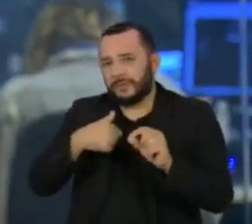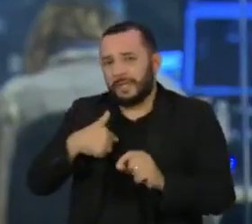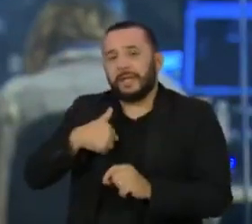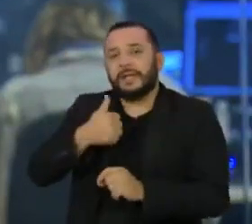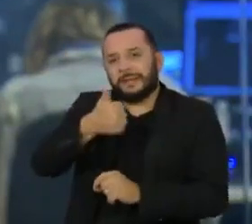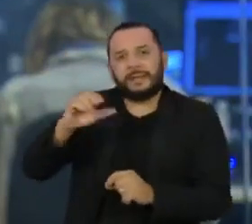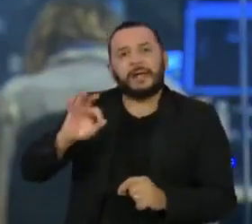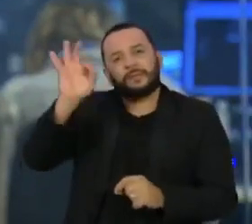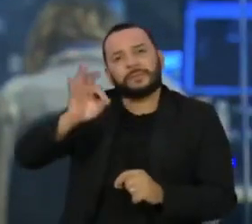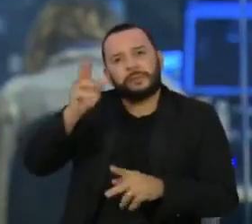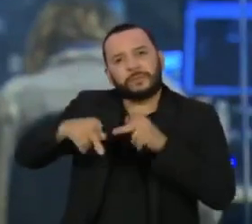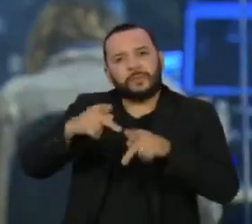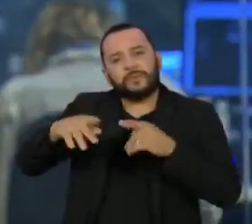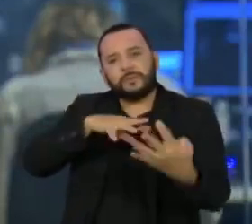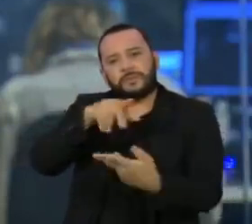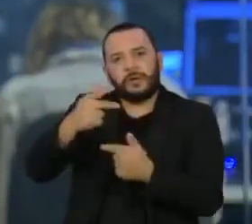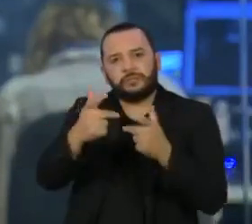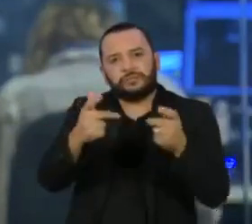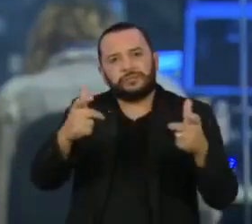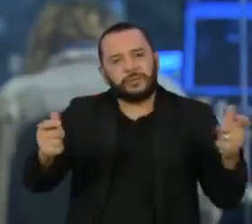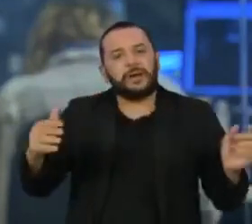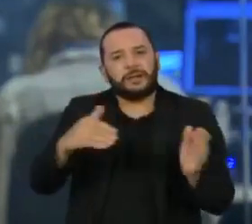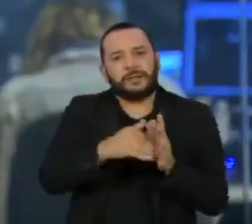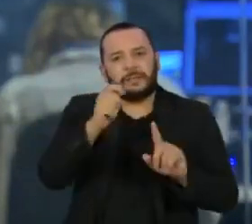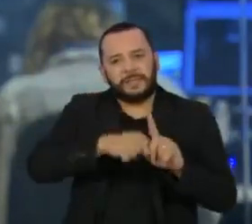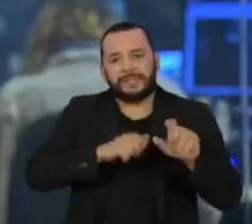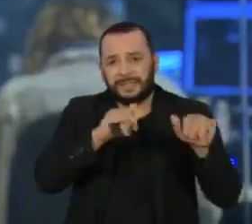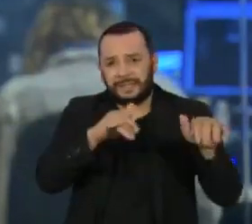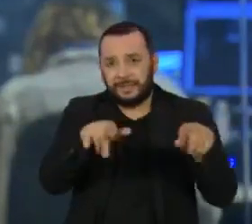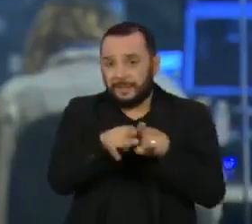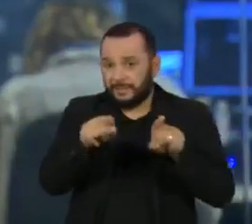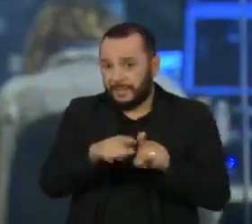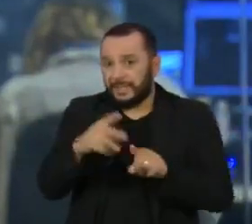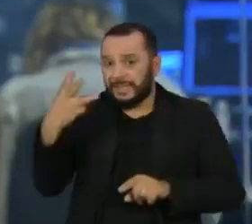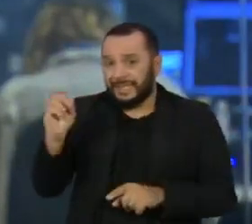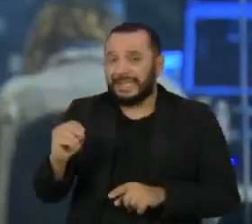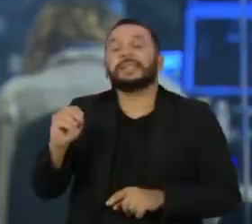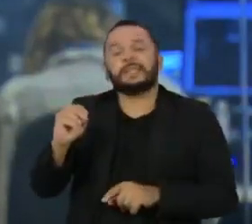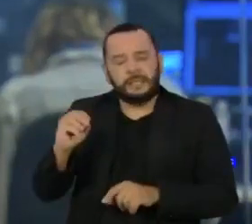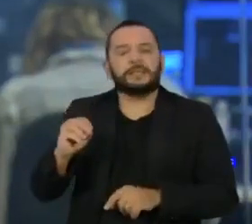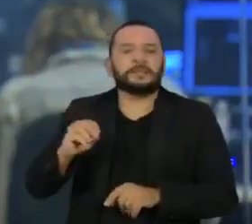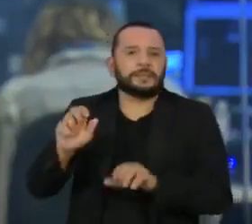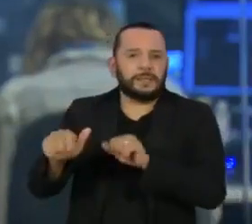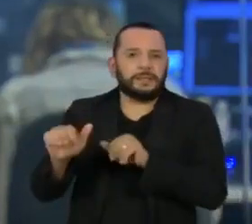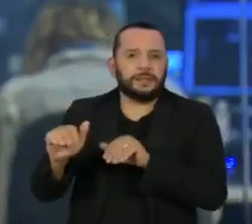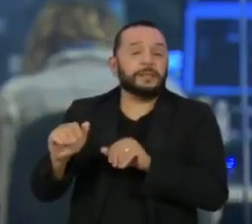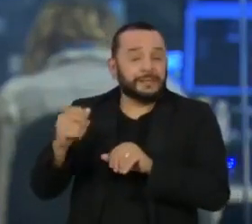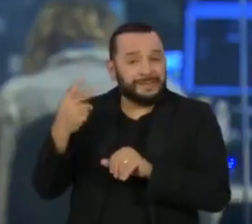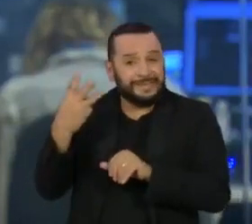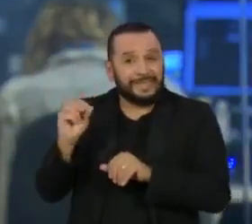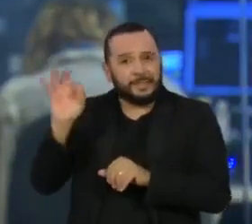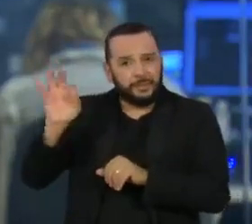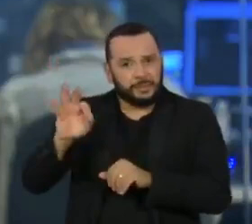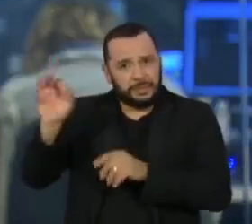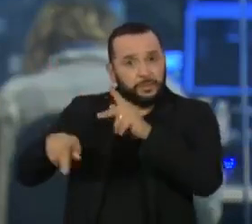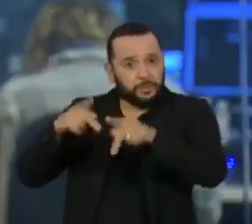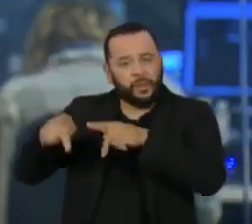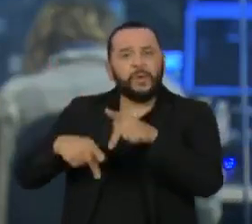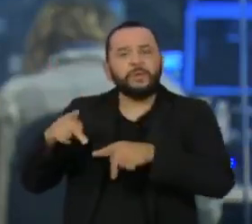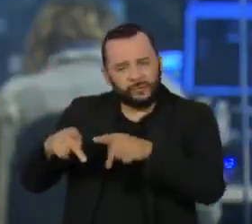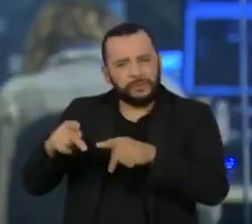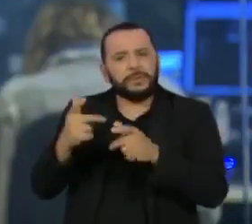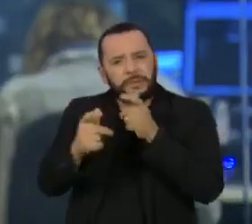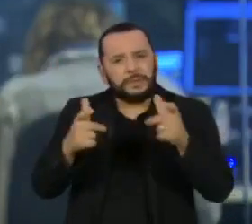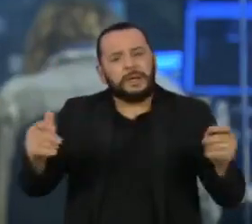da população mundial vacinada até setembro e 30% até dezembro. Para isso, voltou a pedir aos países